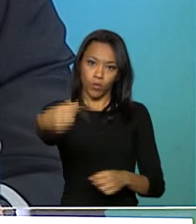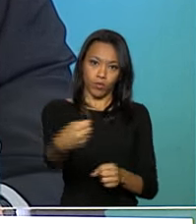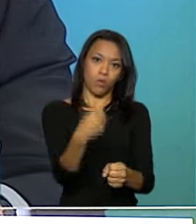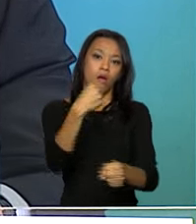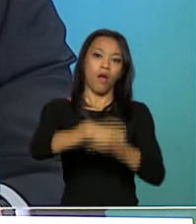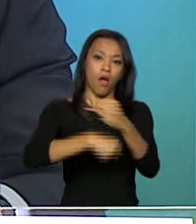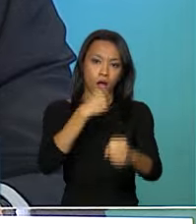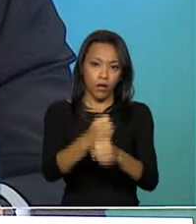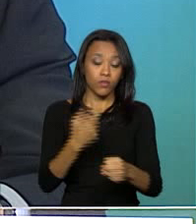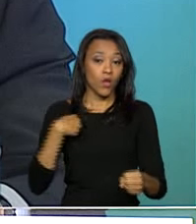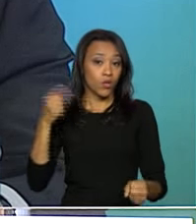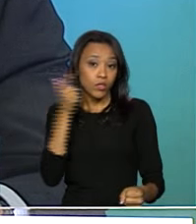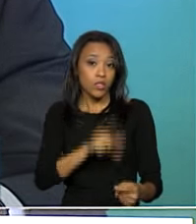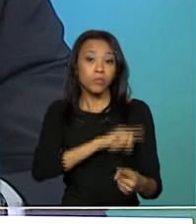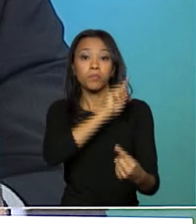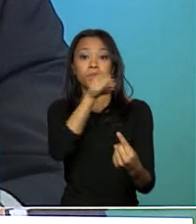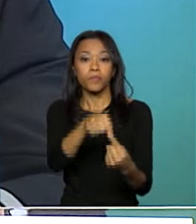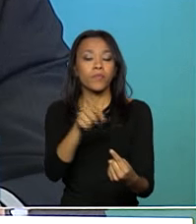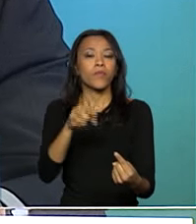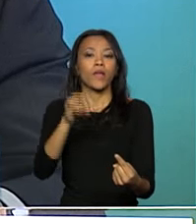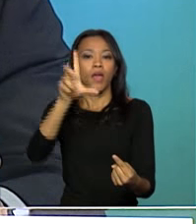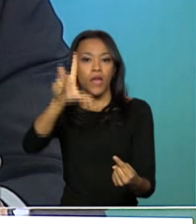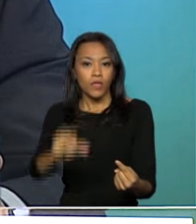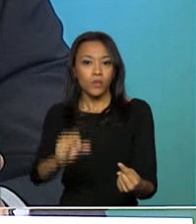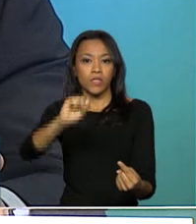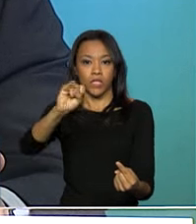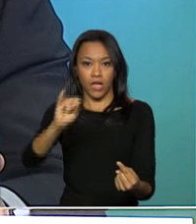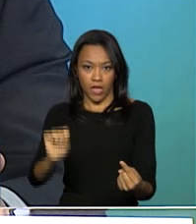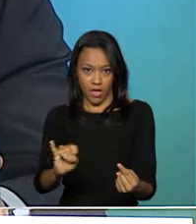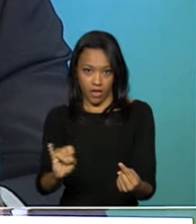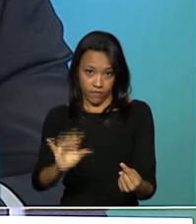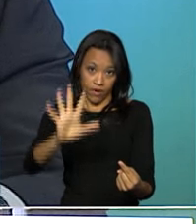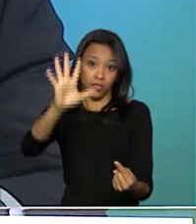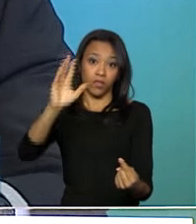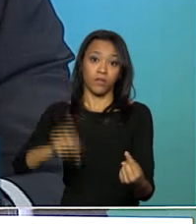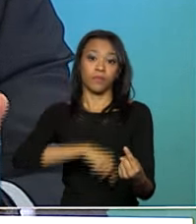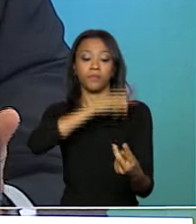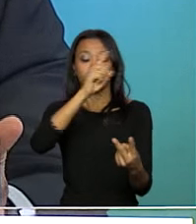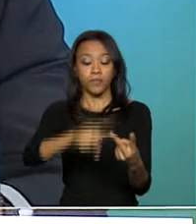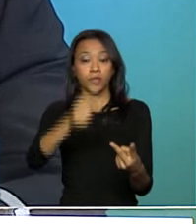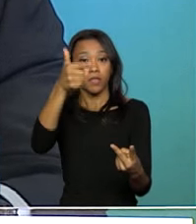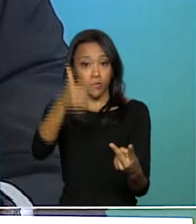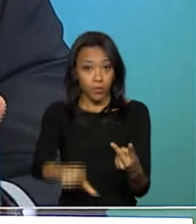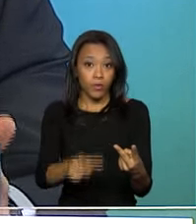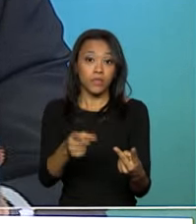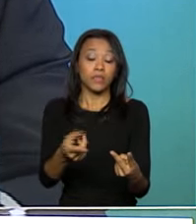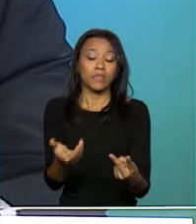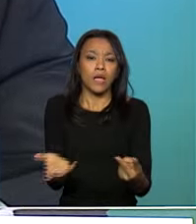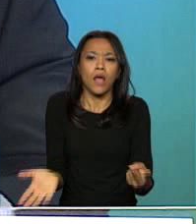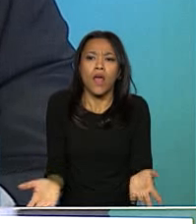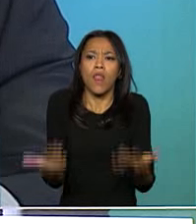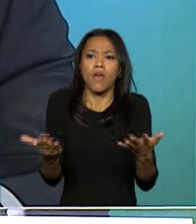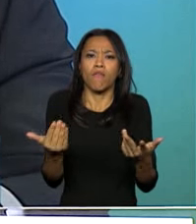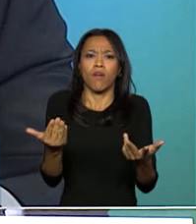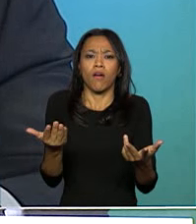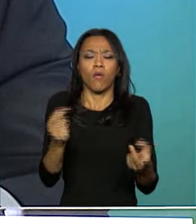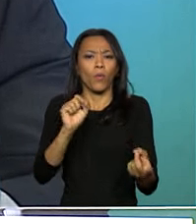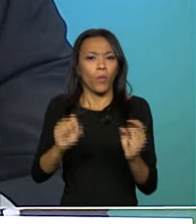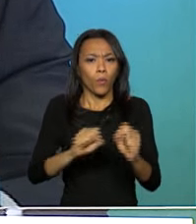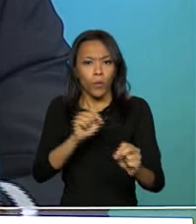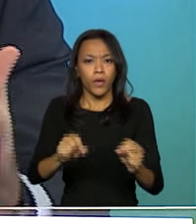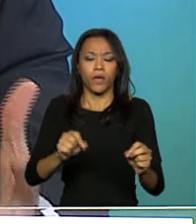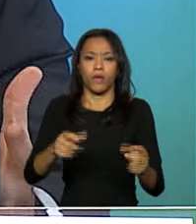reduzir a inflação segundo passo recuperar a capacidade do do do governo de produzir um resultado primário mais elevado em bases